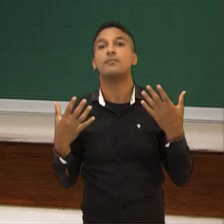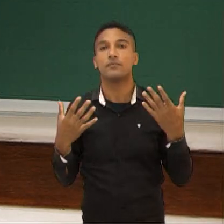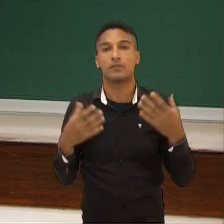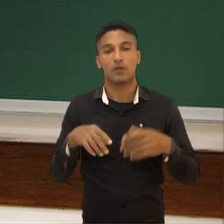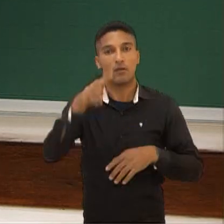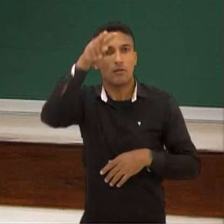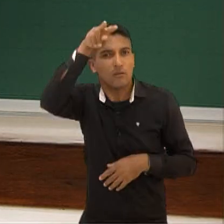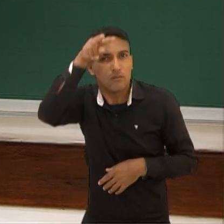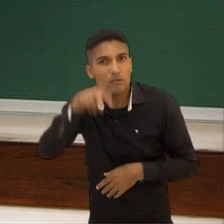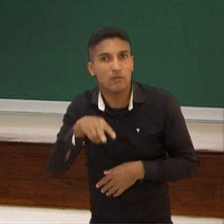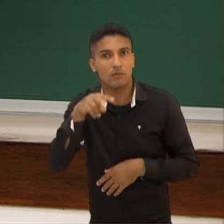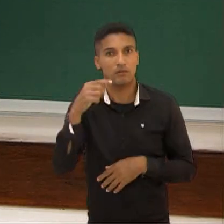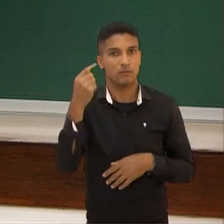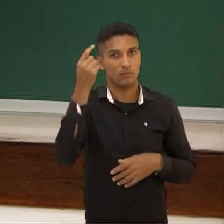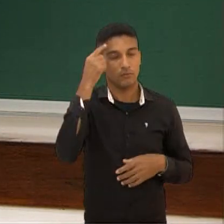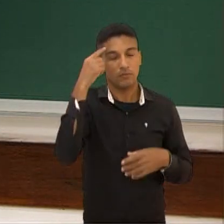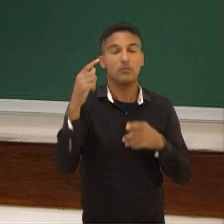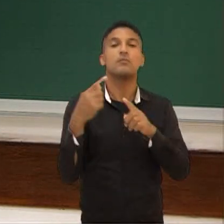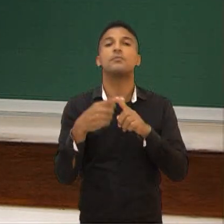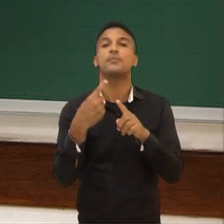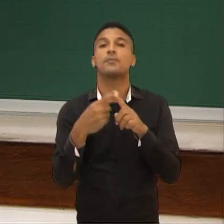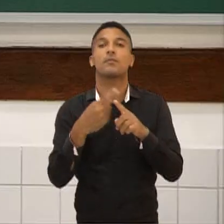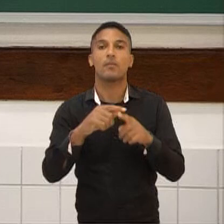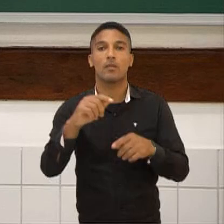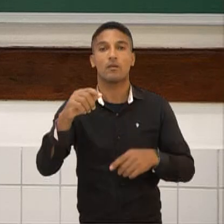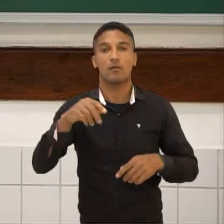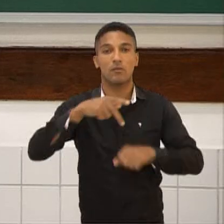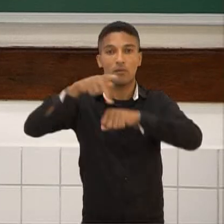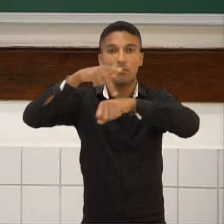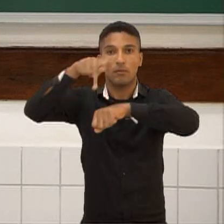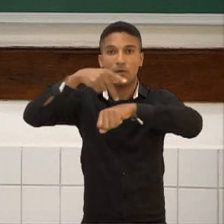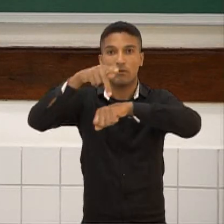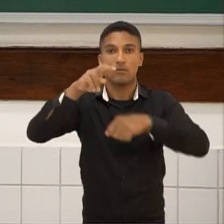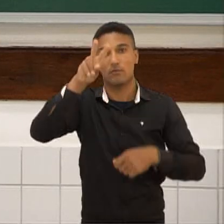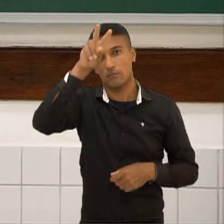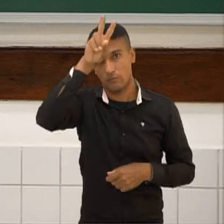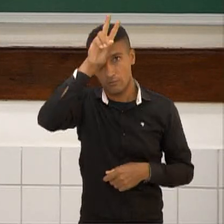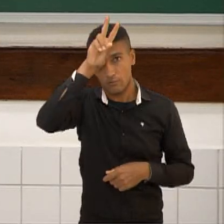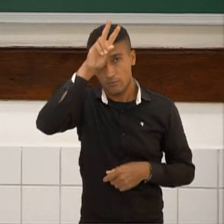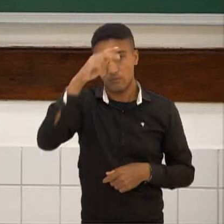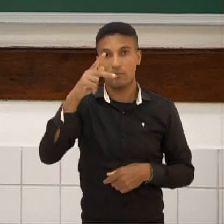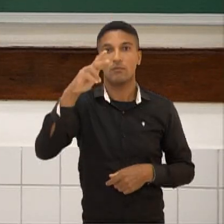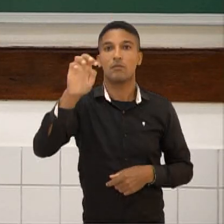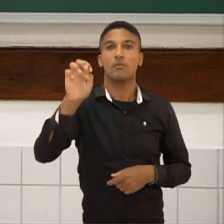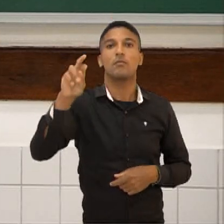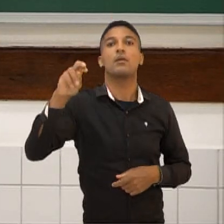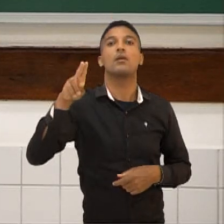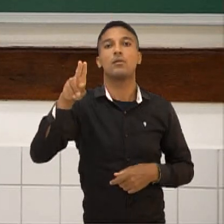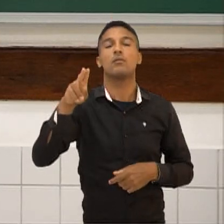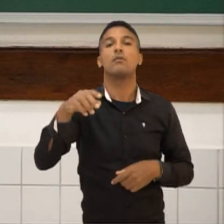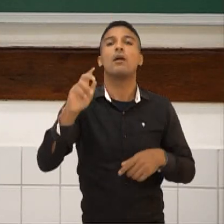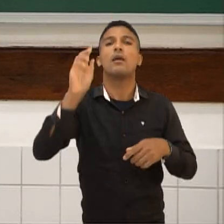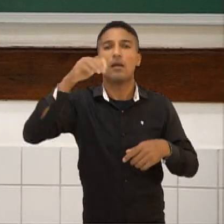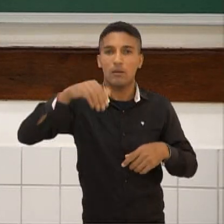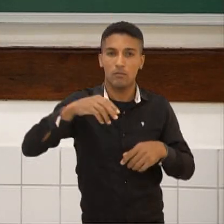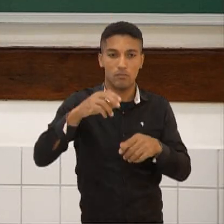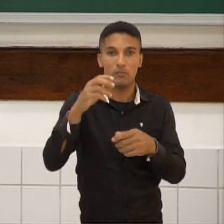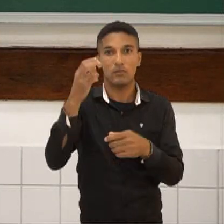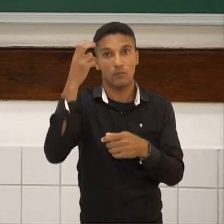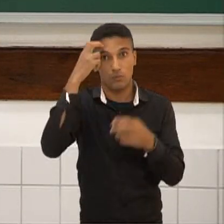vocês pensem por que o Peru, né, é um país considerado um país multicultural.